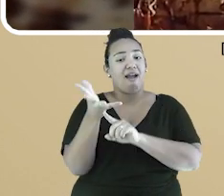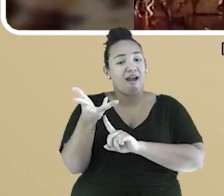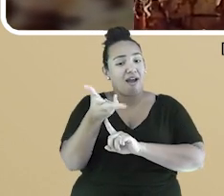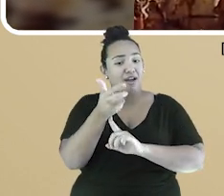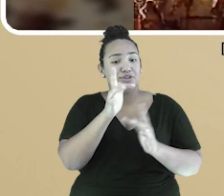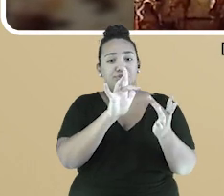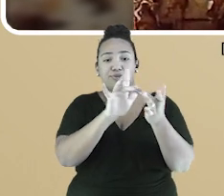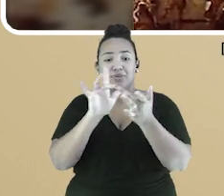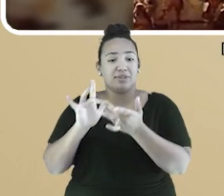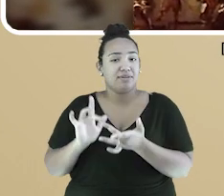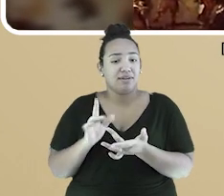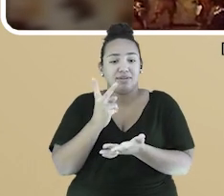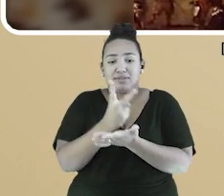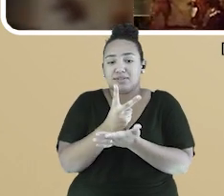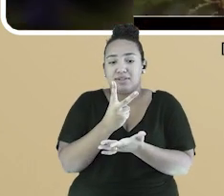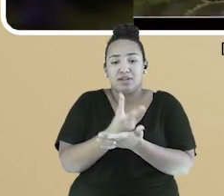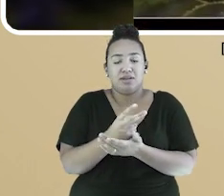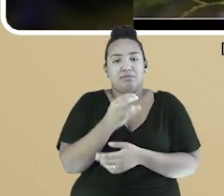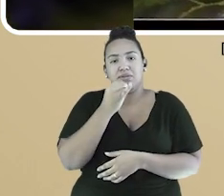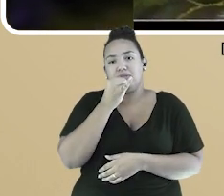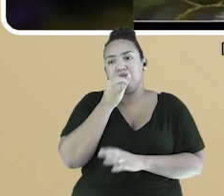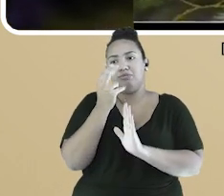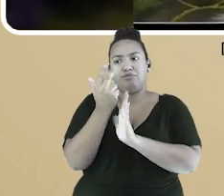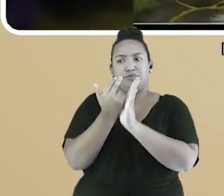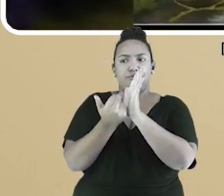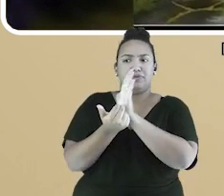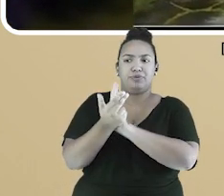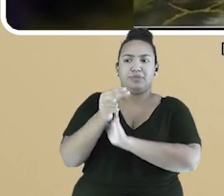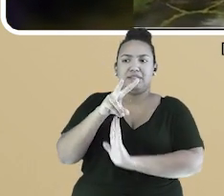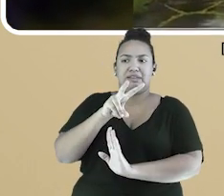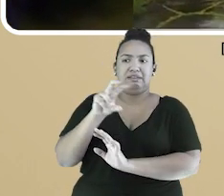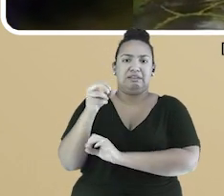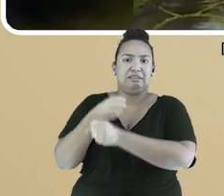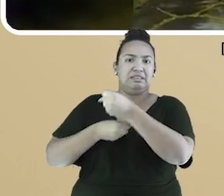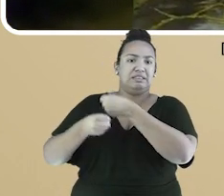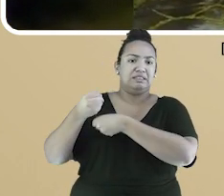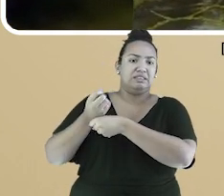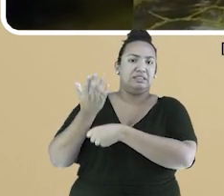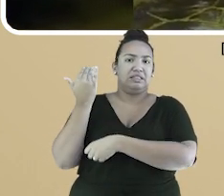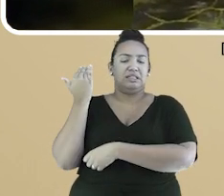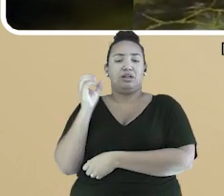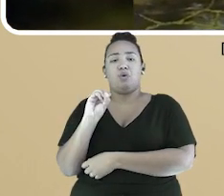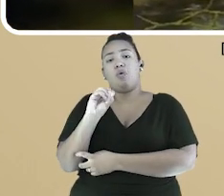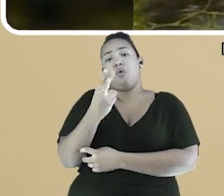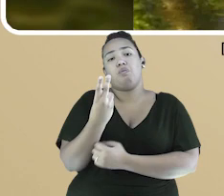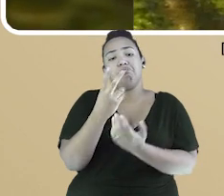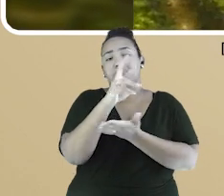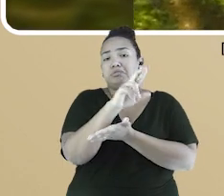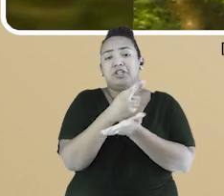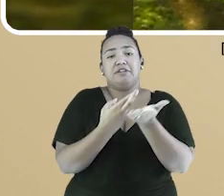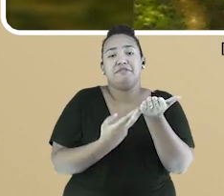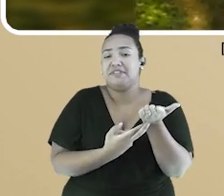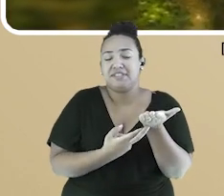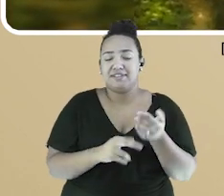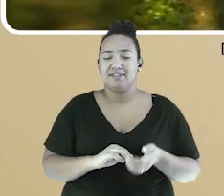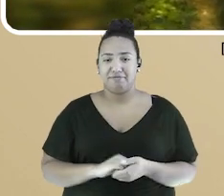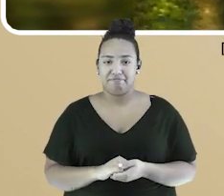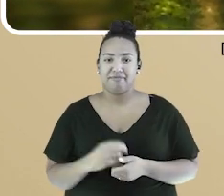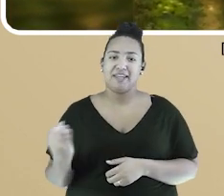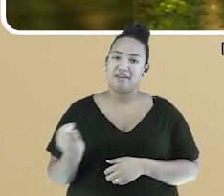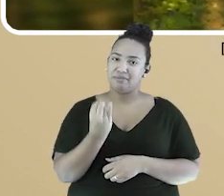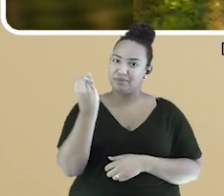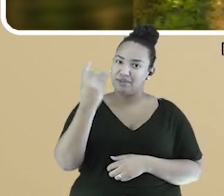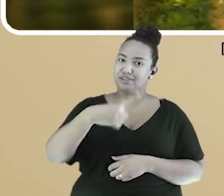tempo todo, tanto num quadro de 500 anos atrás, como na capa de uma revista dessa semana. É importante conhecermos